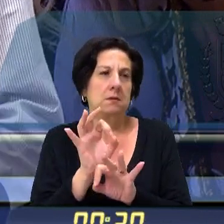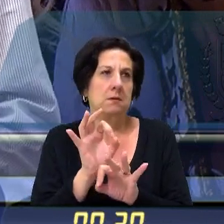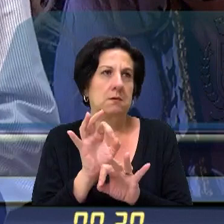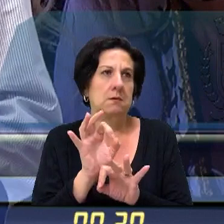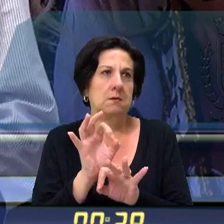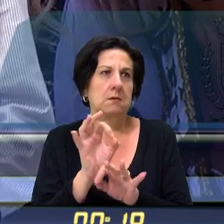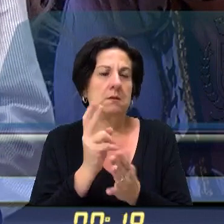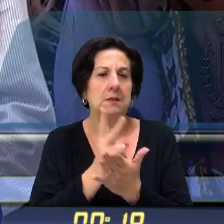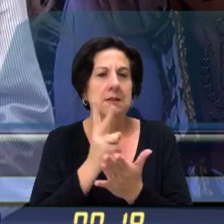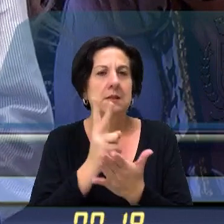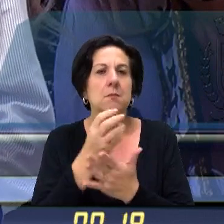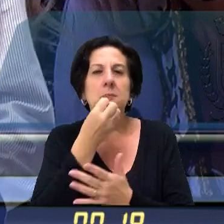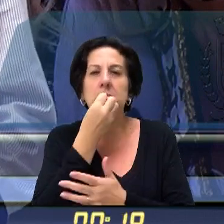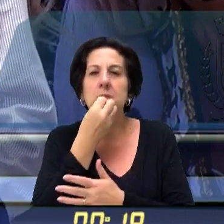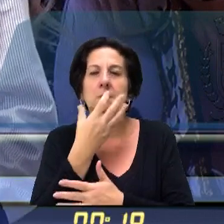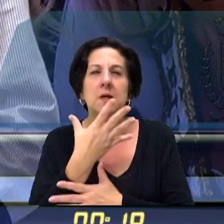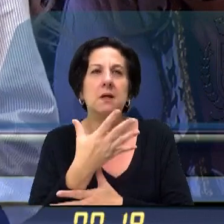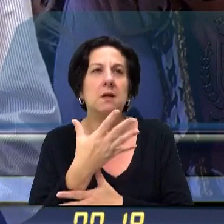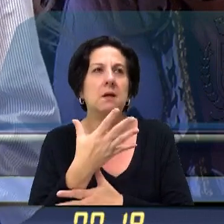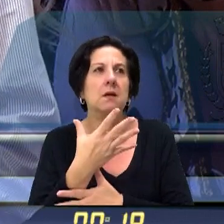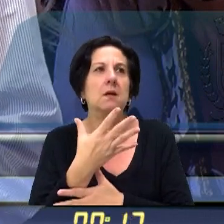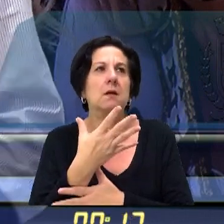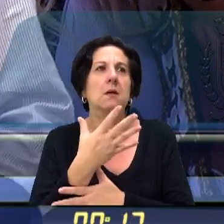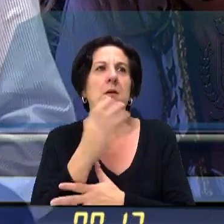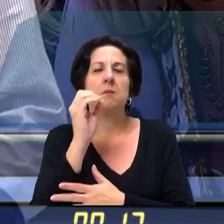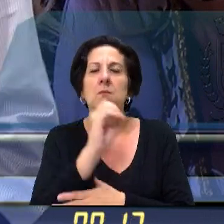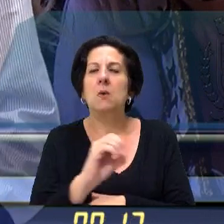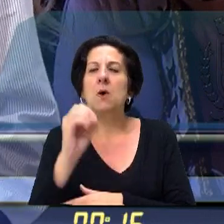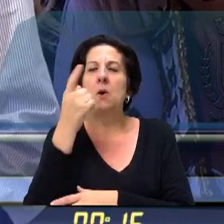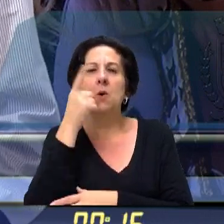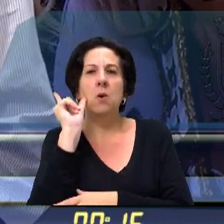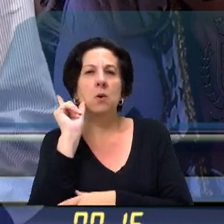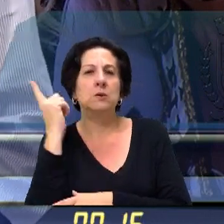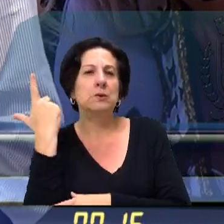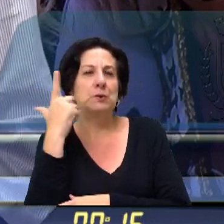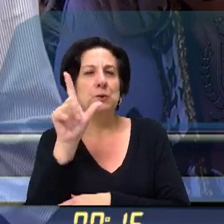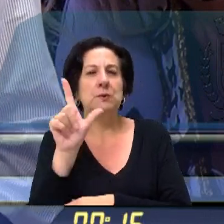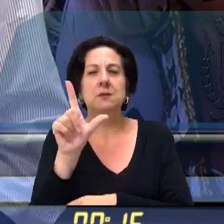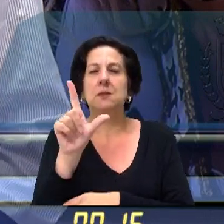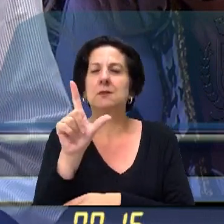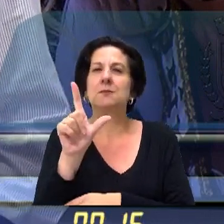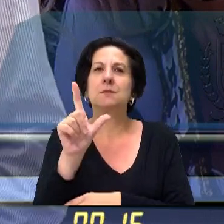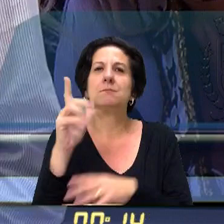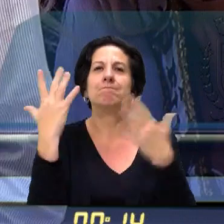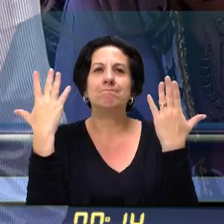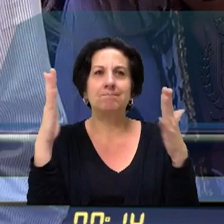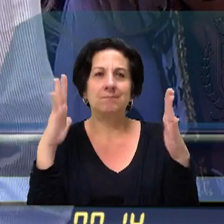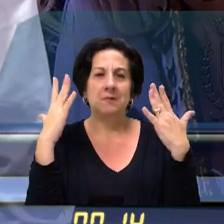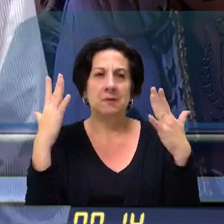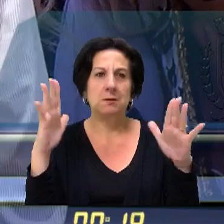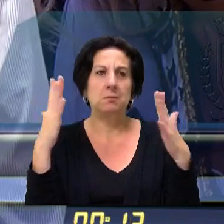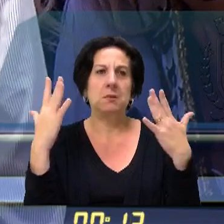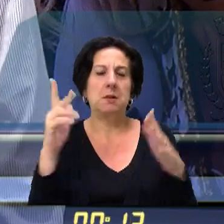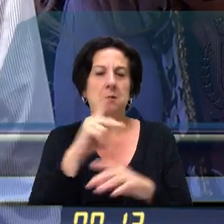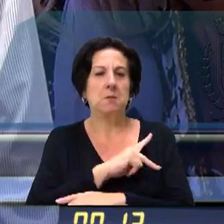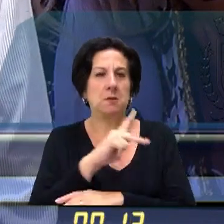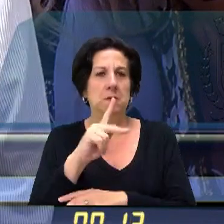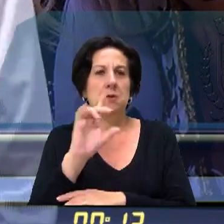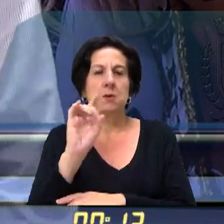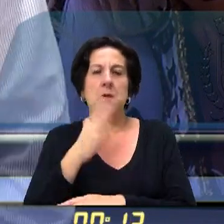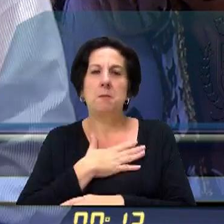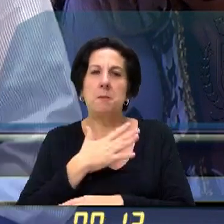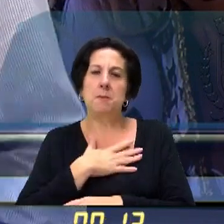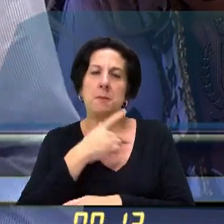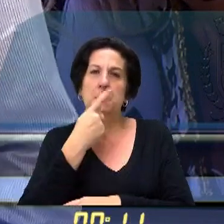sempre elogiando novamente o desfile de ontem, um sucesso total. Então, parabéns. Senhora Presidente, seria